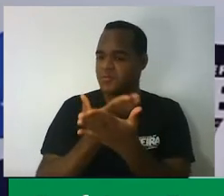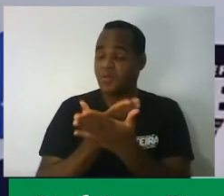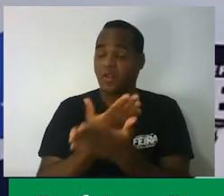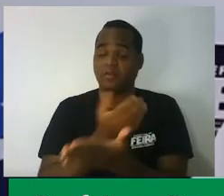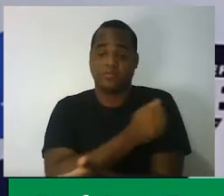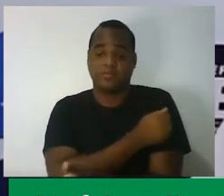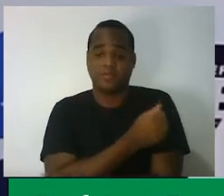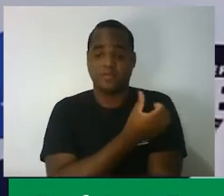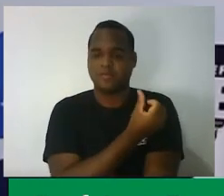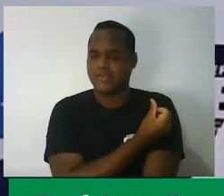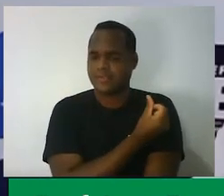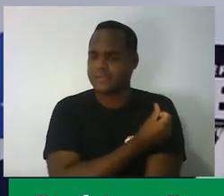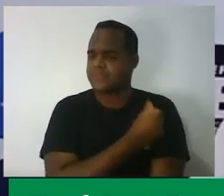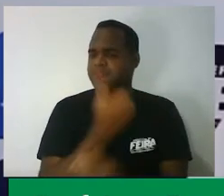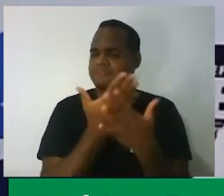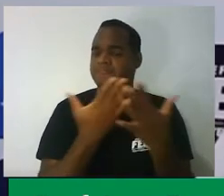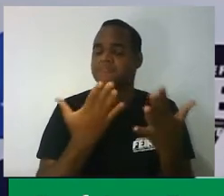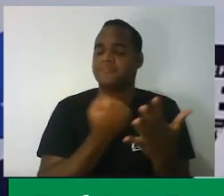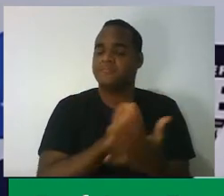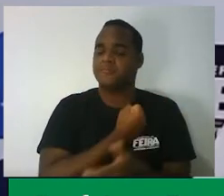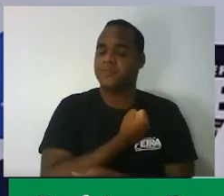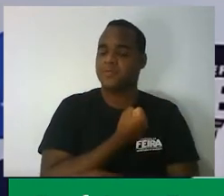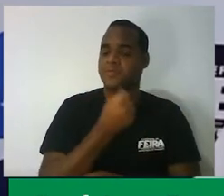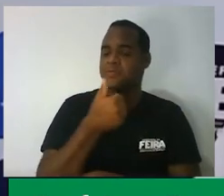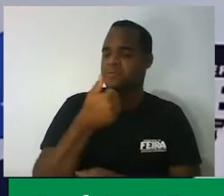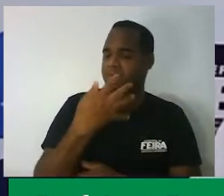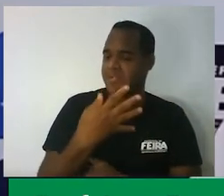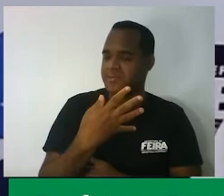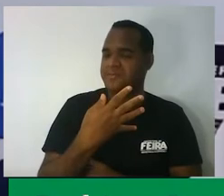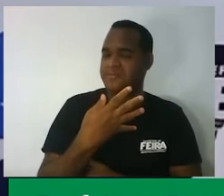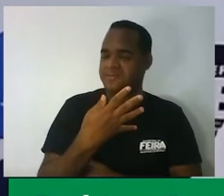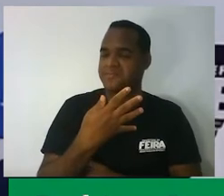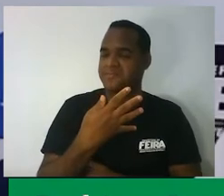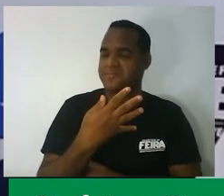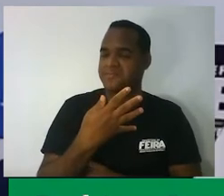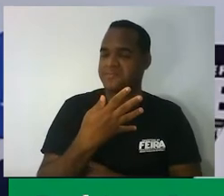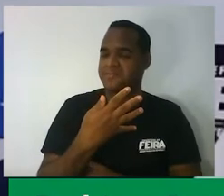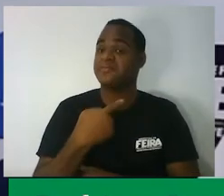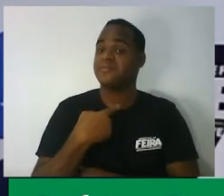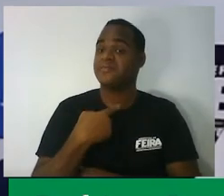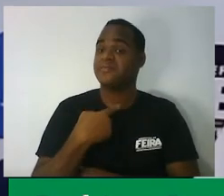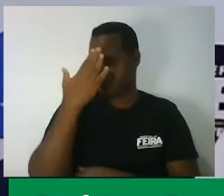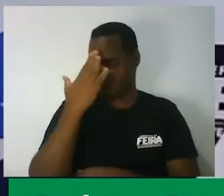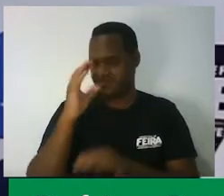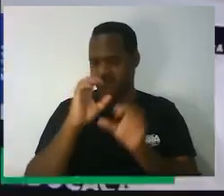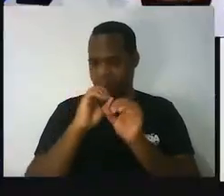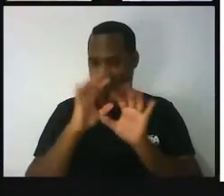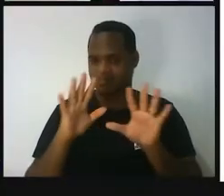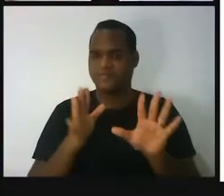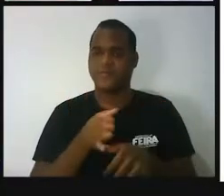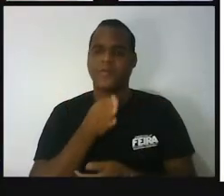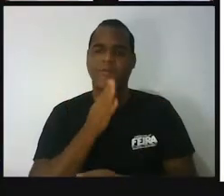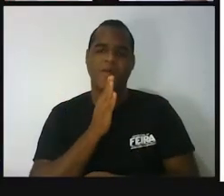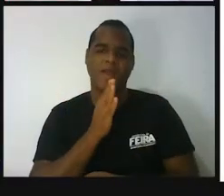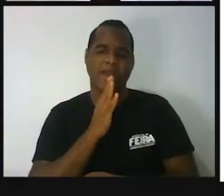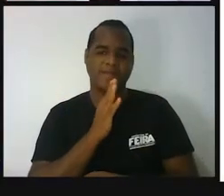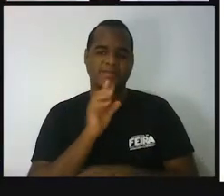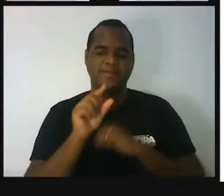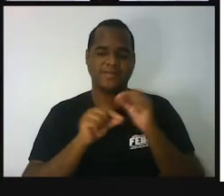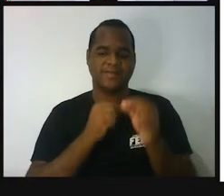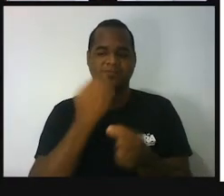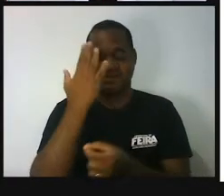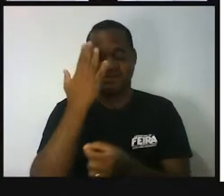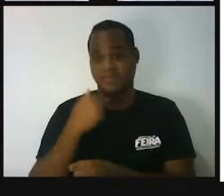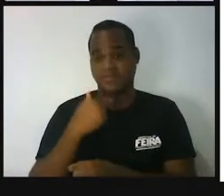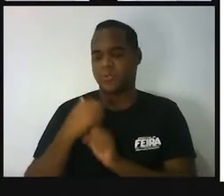sexto ano. Essa é a aula de número 14. E é claro que você já me conhece, nós estamos há um bom